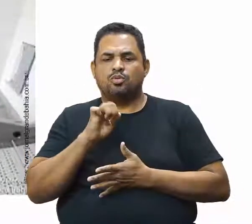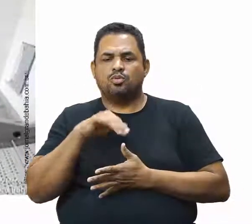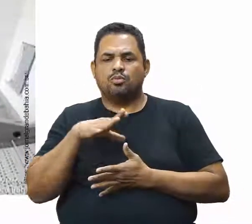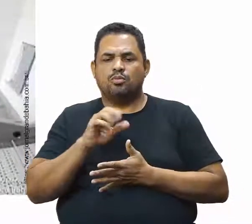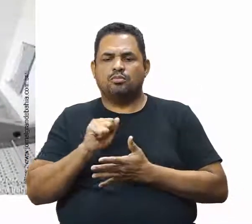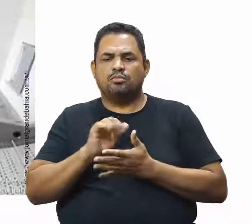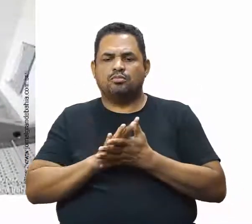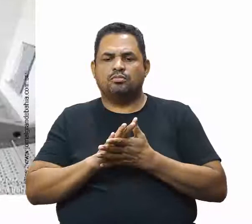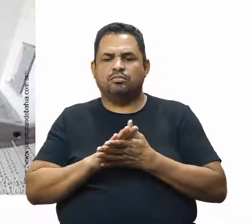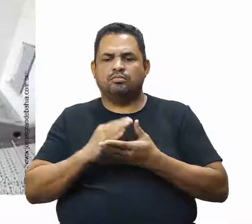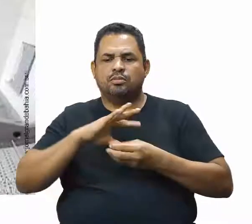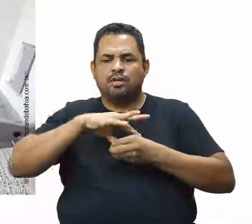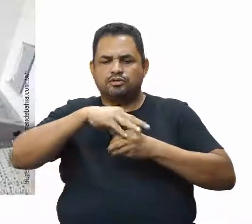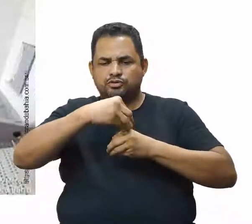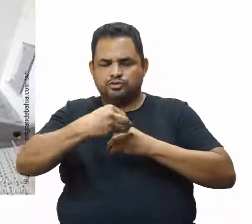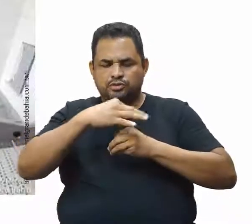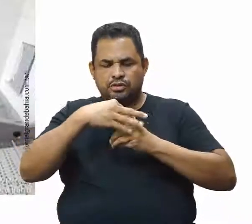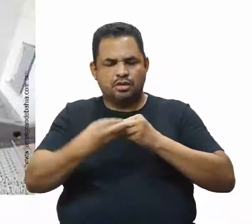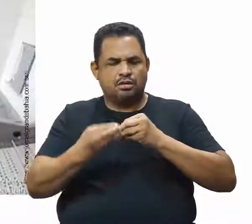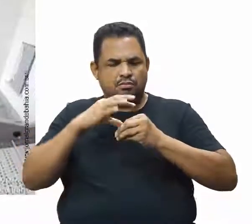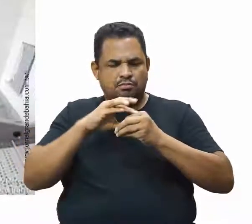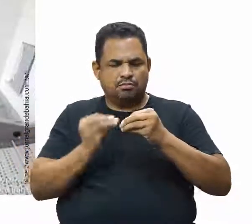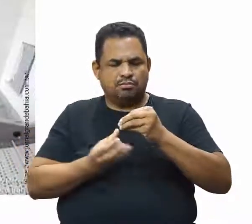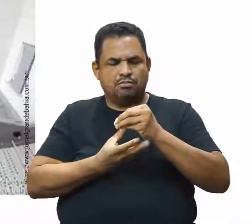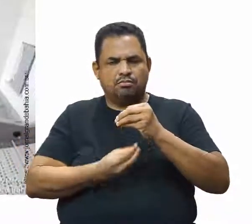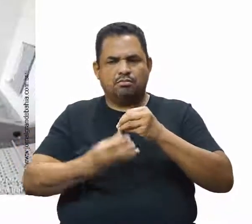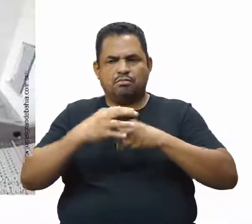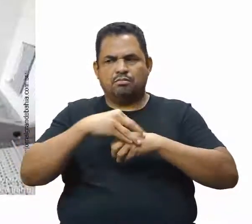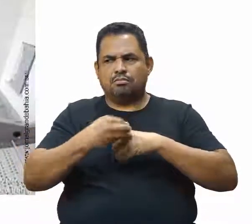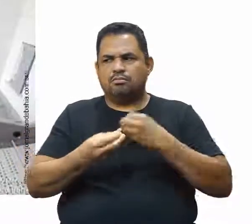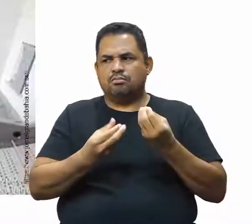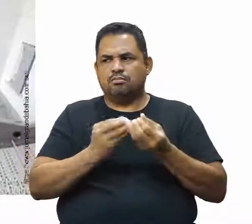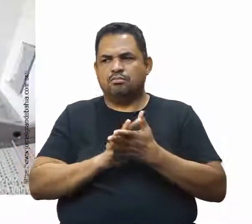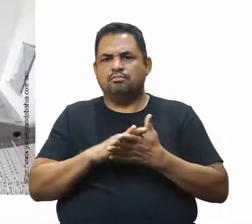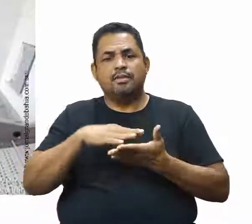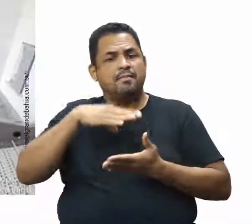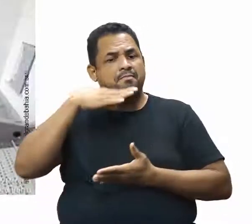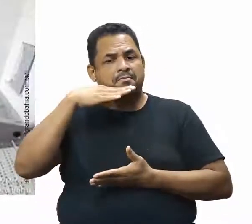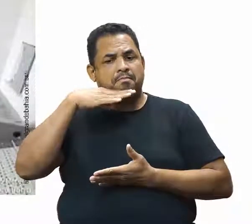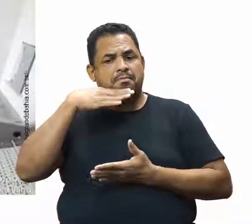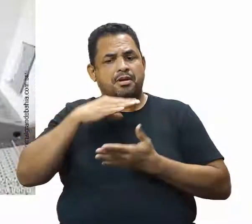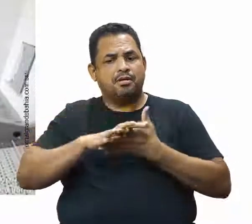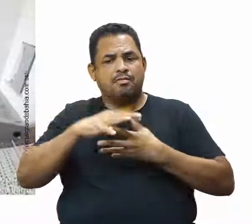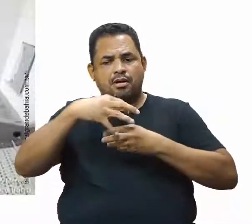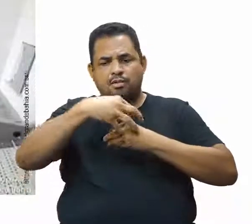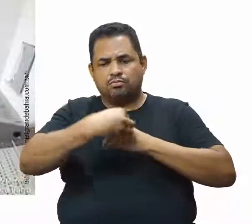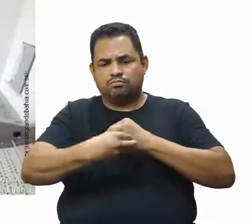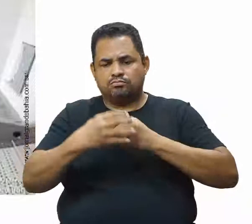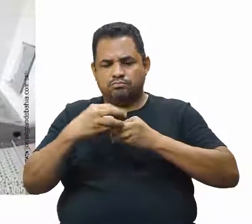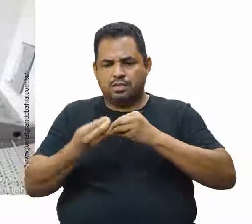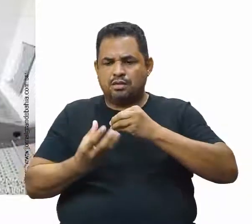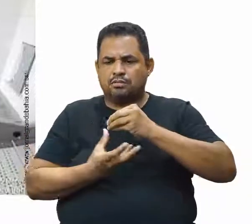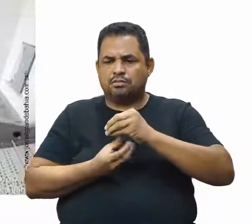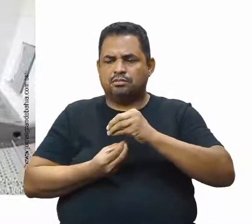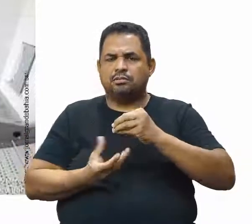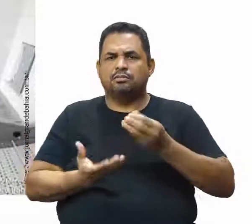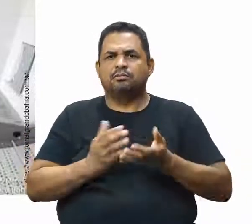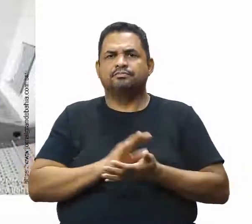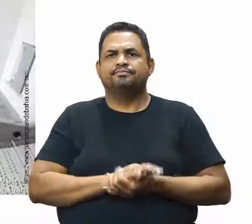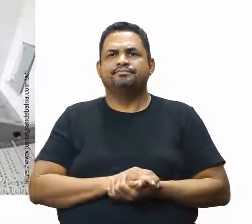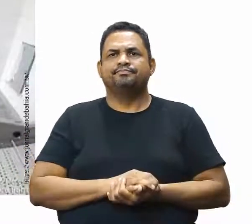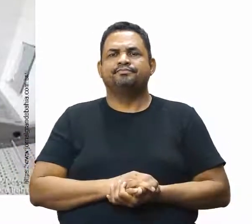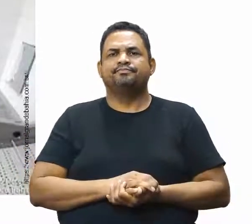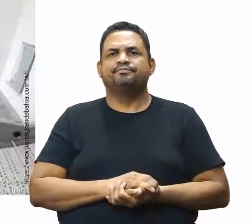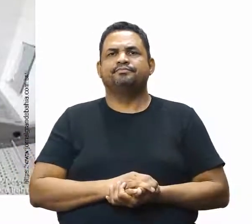é despolpa, como se fosse na manga, despolpa. Aqui para mim,